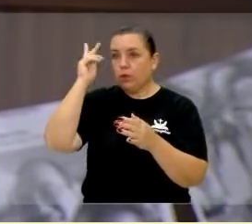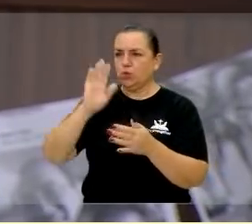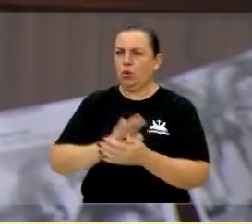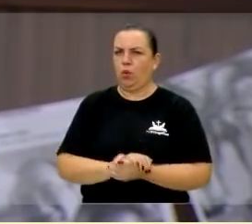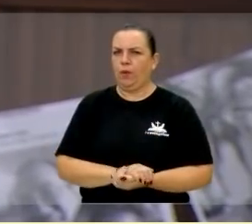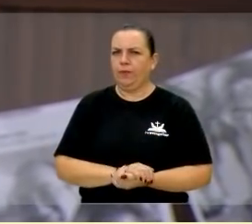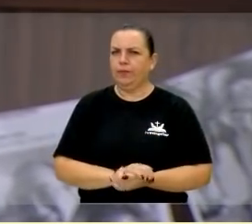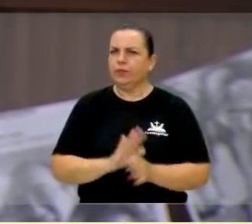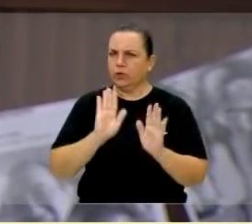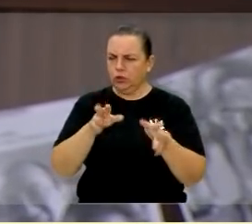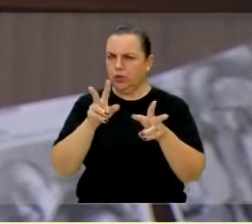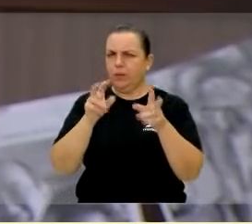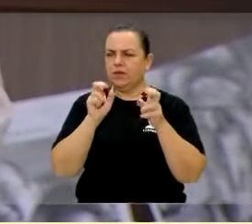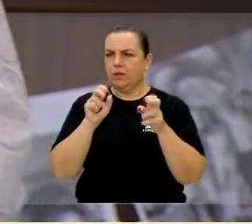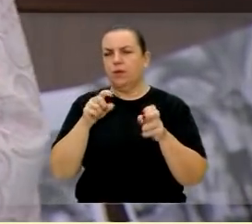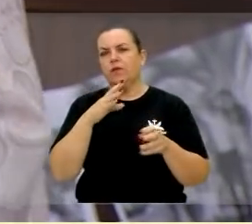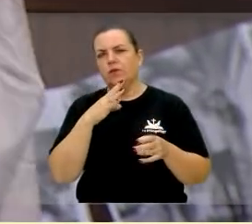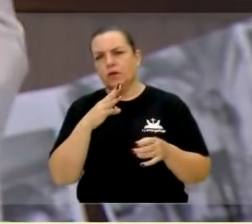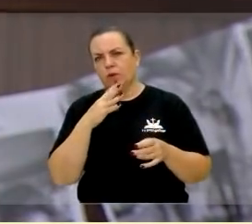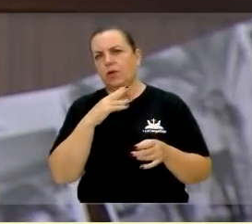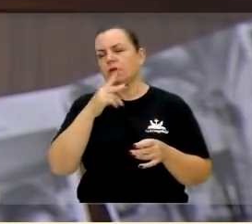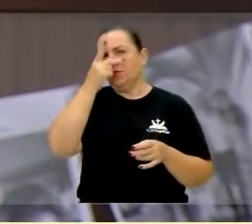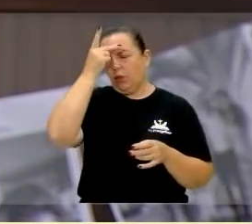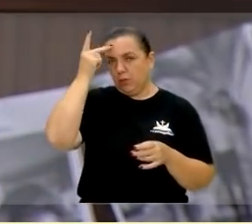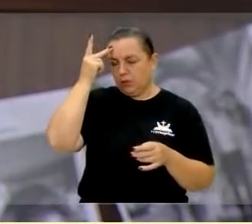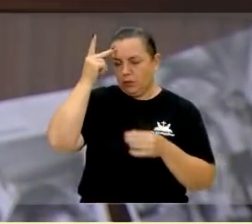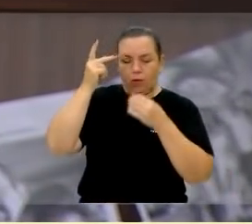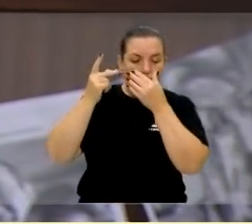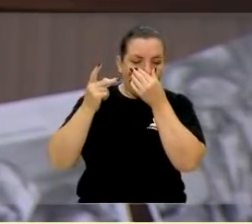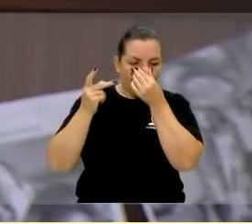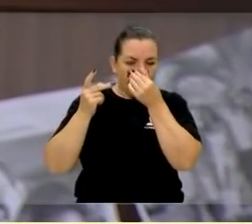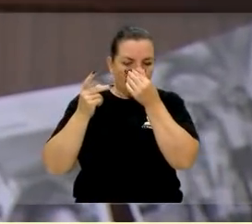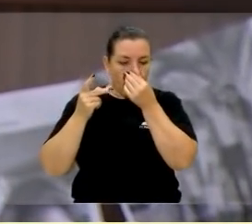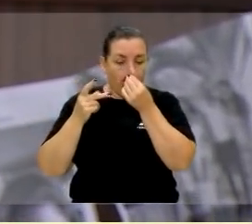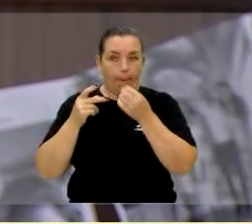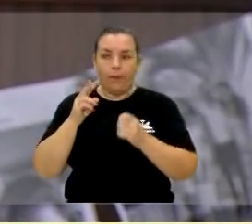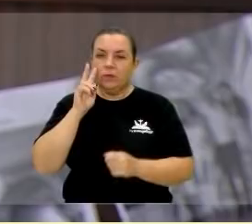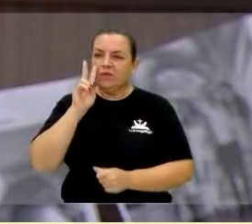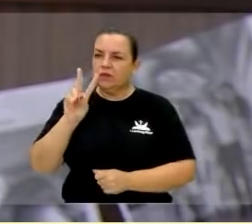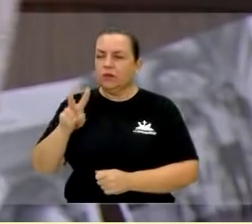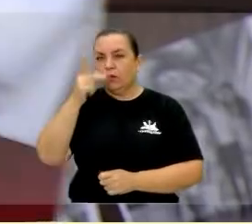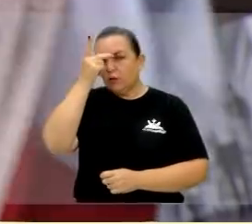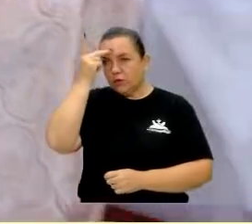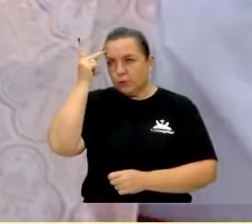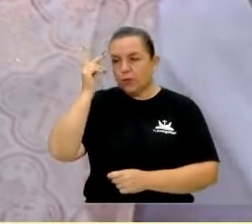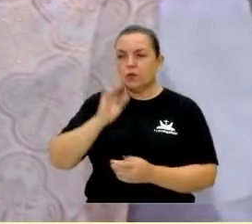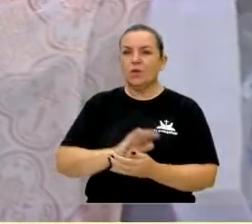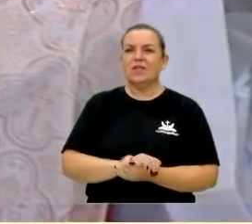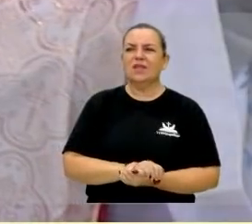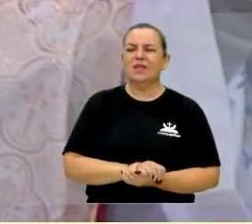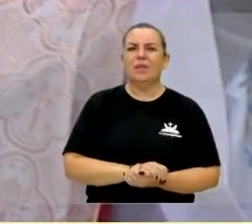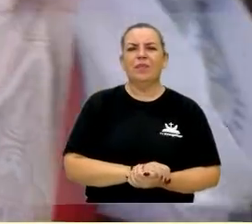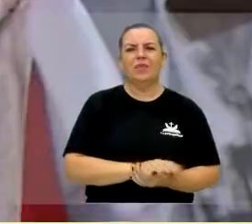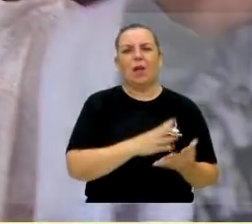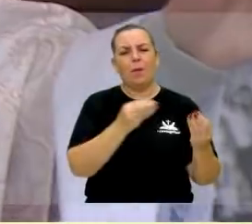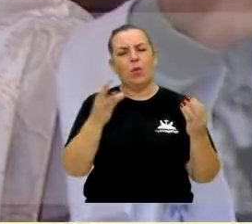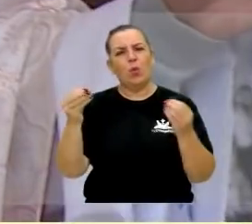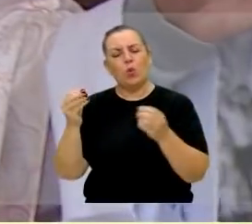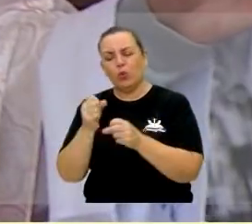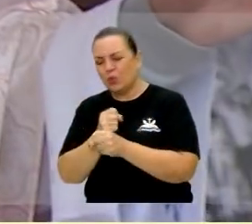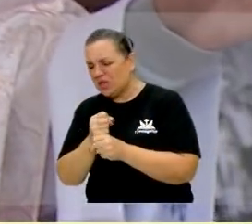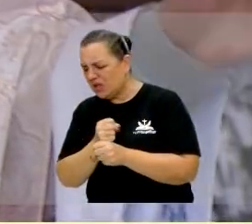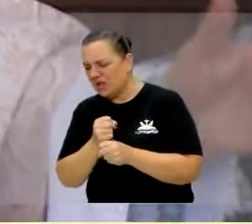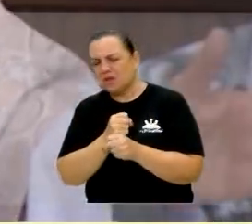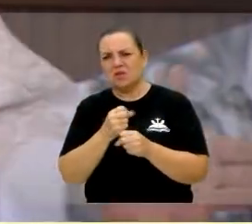já percebeu que você conhece uma pessoa? E eu vejo pessoas que há tantos anos estão comigo, que eu